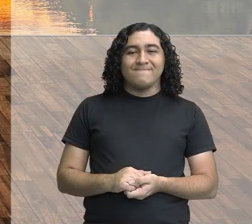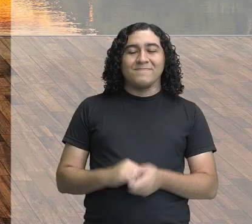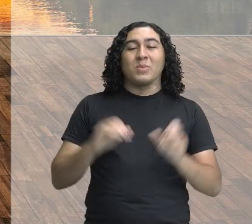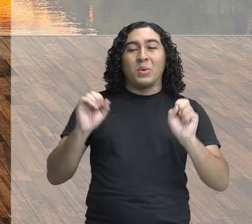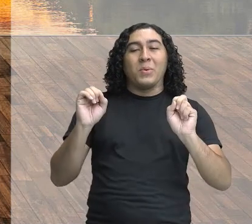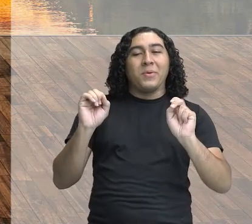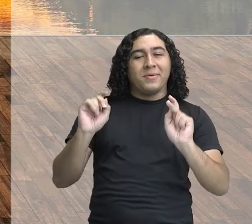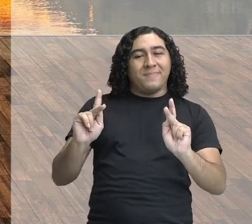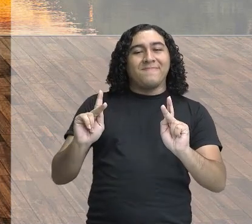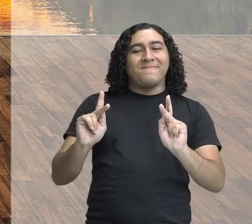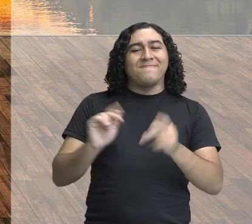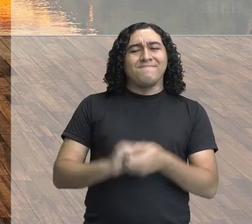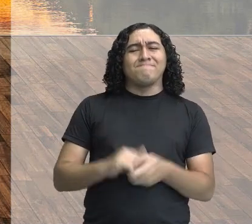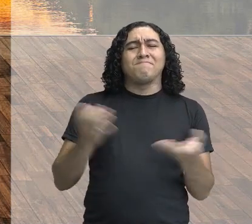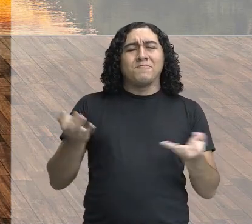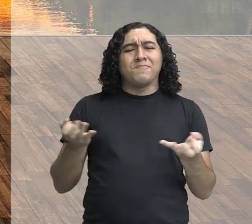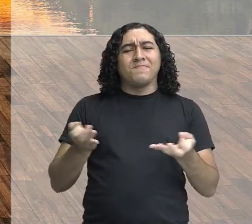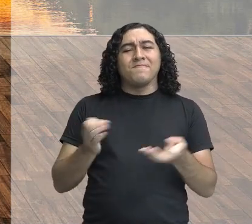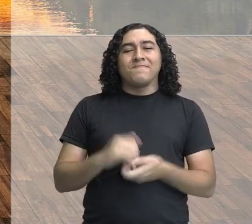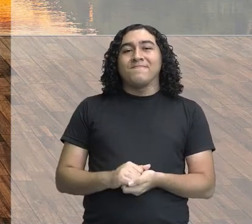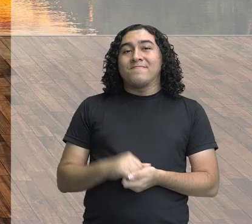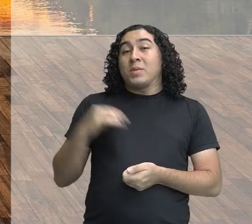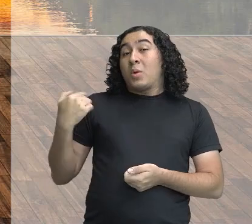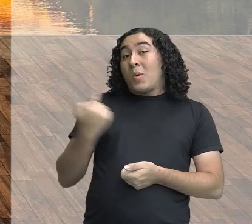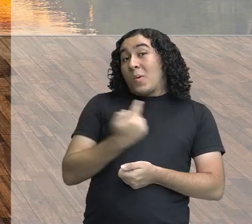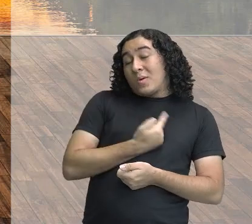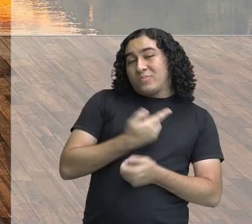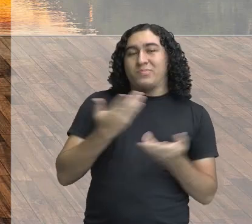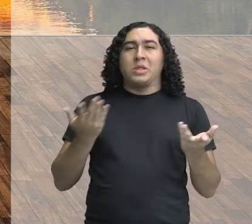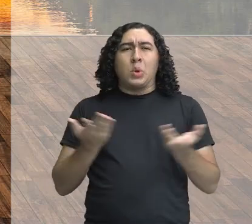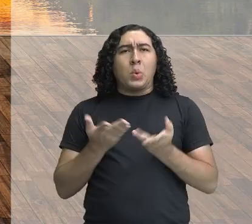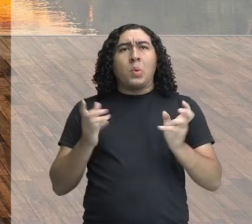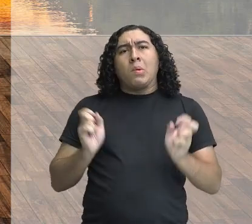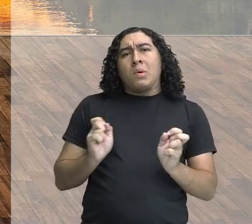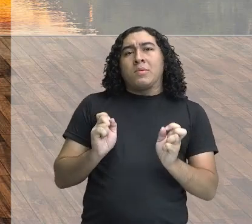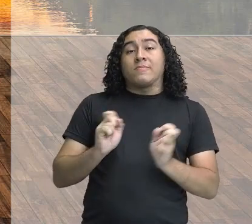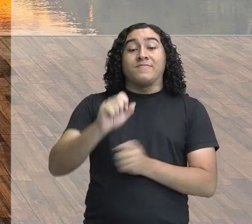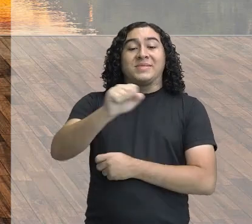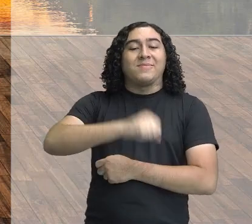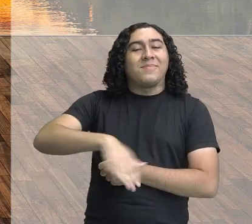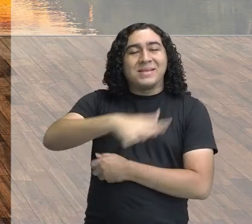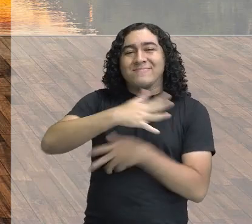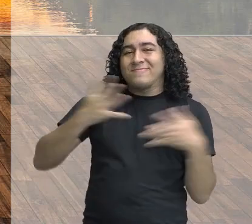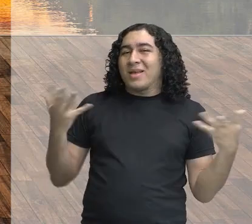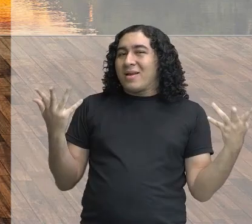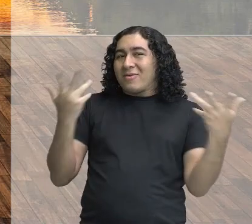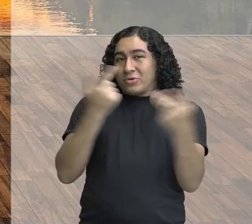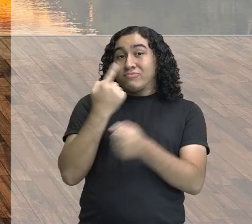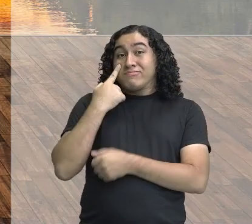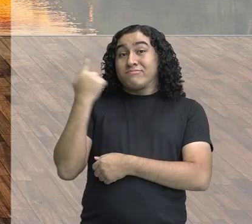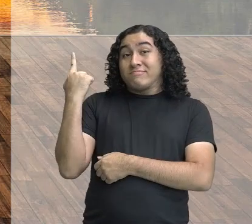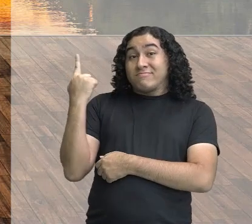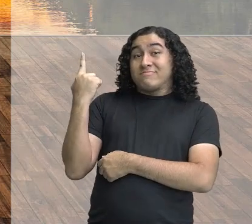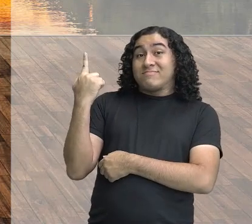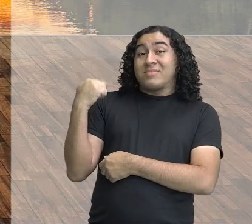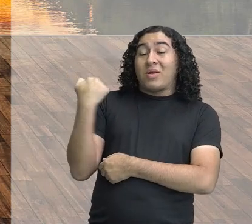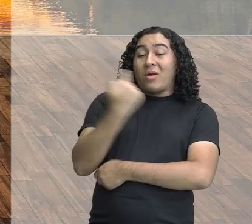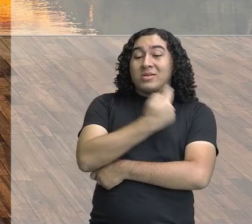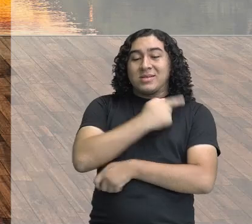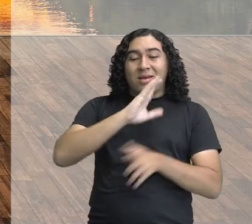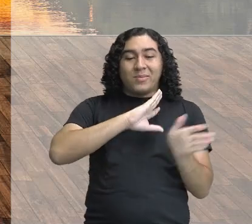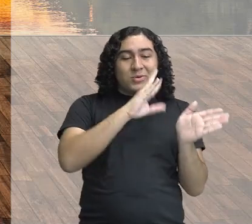Muito bem, professora Shirley, estamos aqui nesse cenário exuberante, né, da nossa